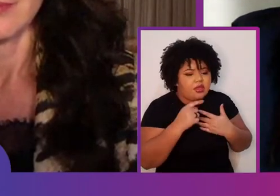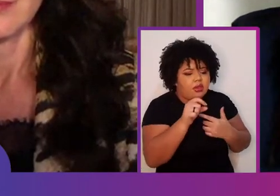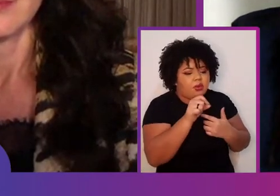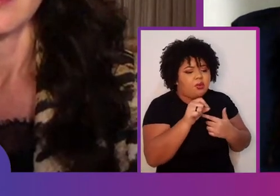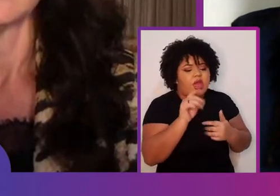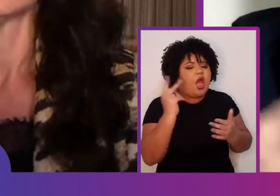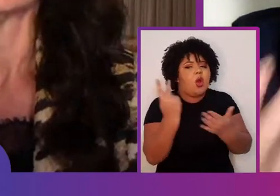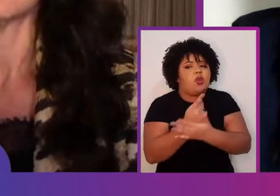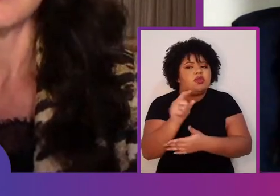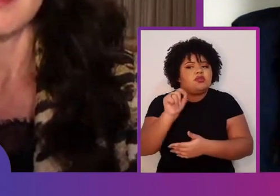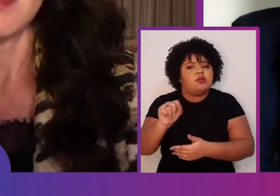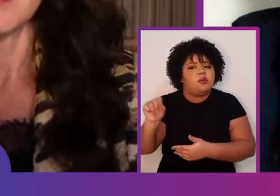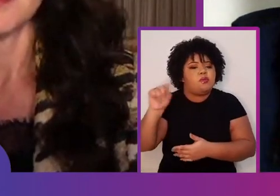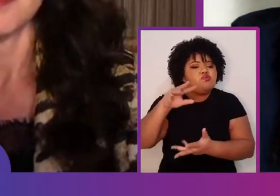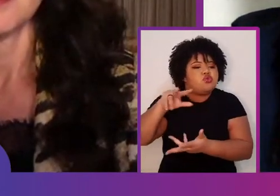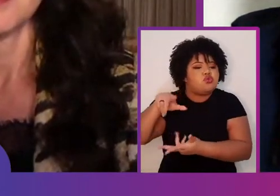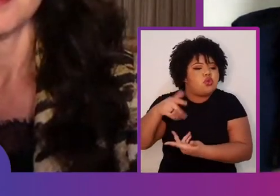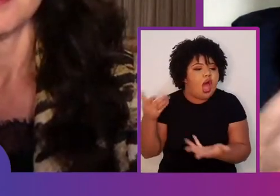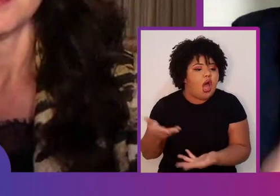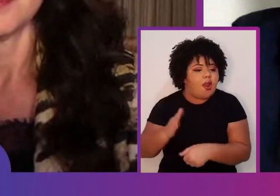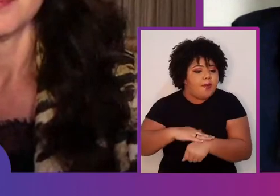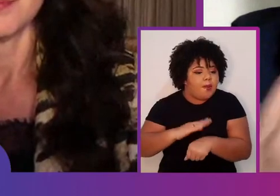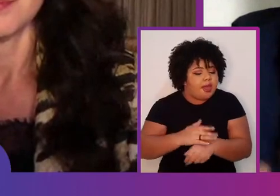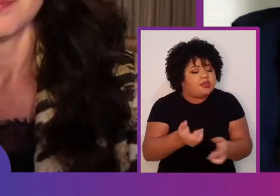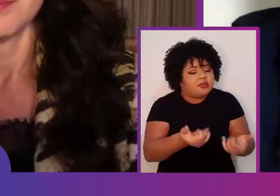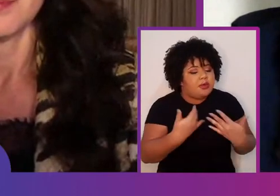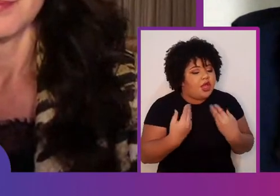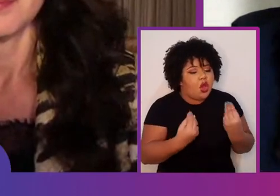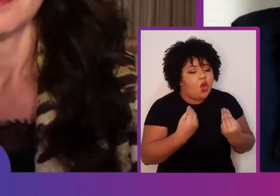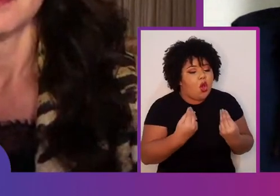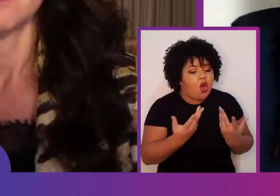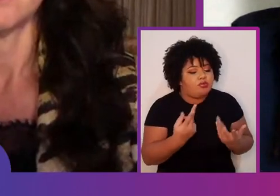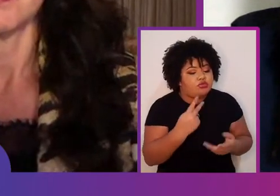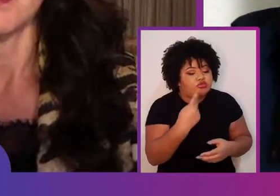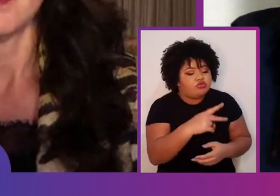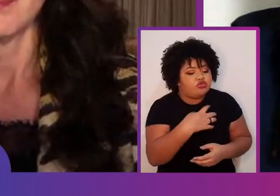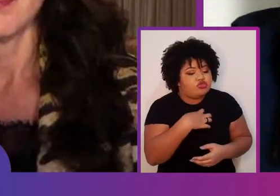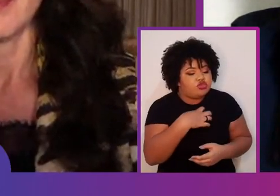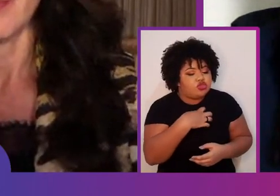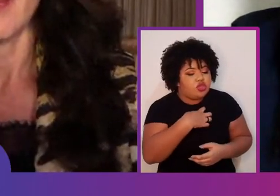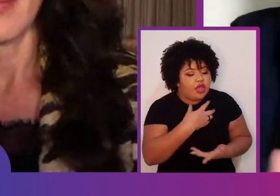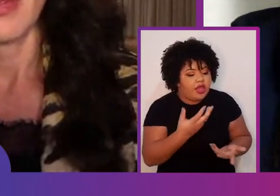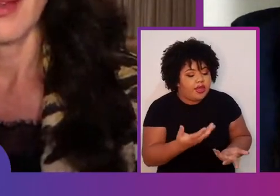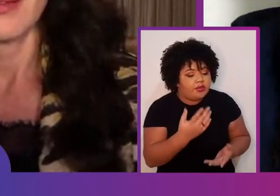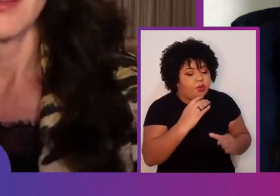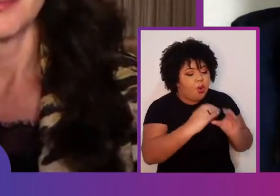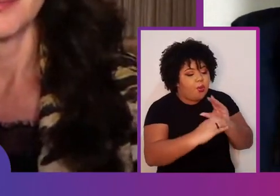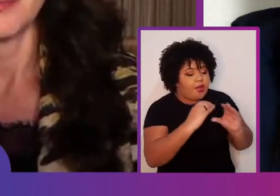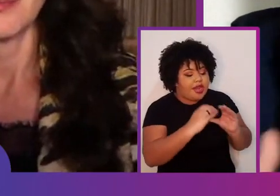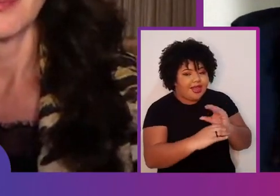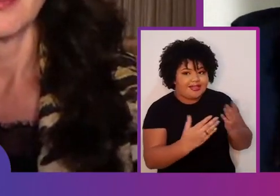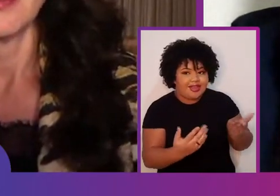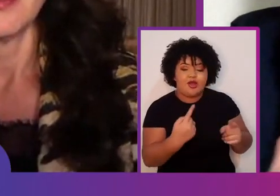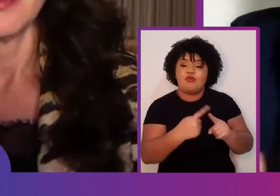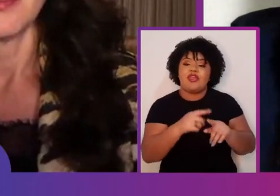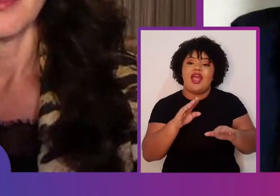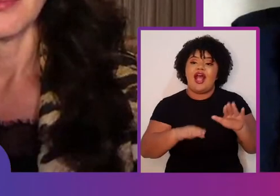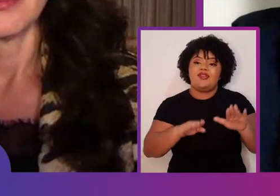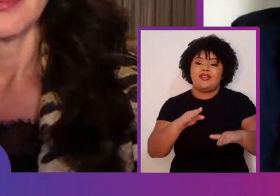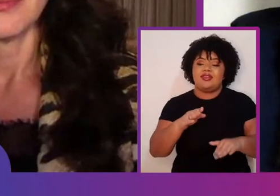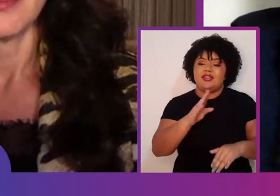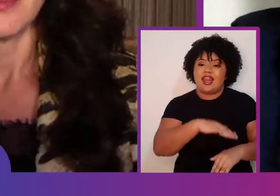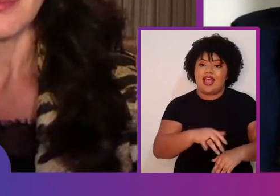ela está entendendo, com o jeitinho dela de falar, com a forma dela de se comunicar. Às vezes uma criança de 3 anos já